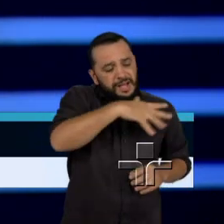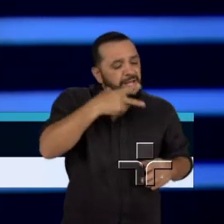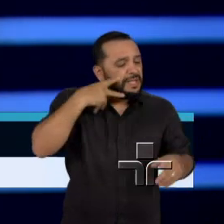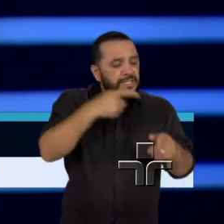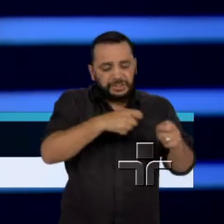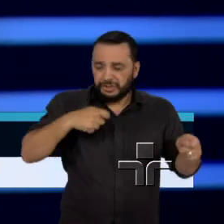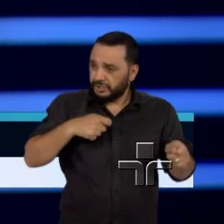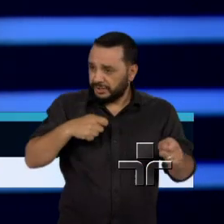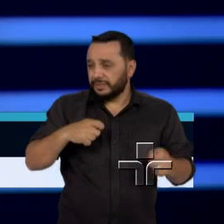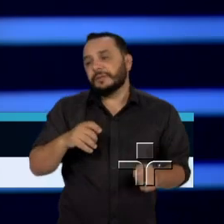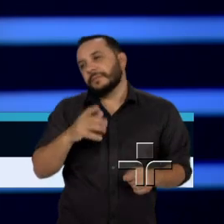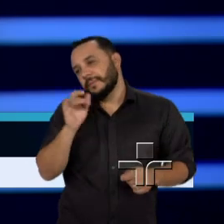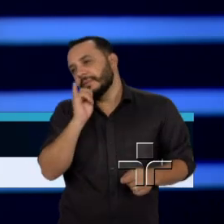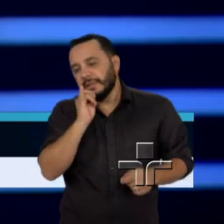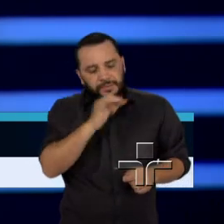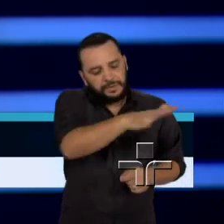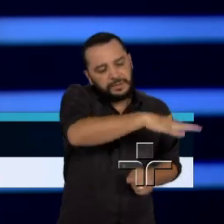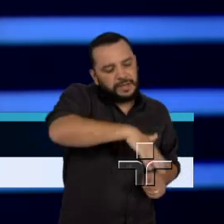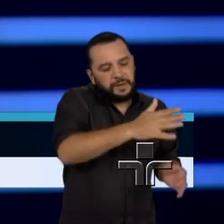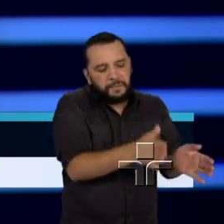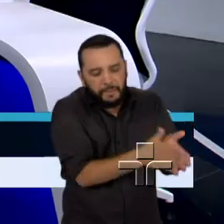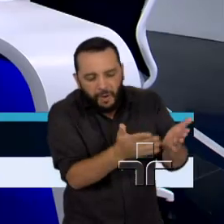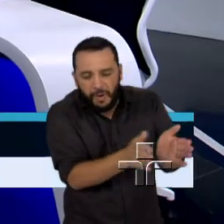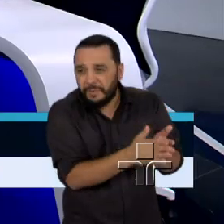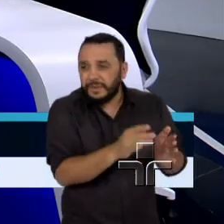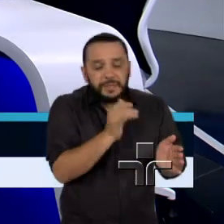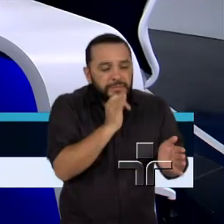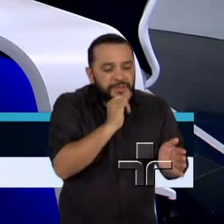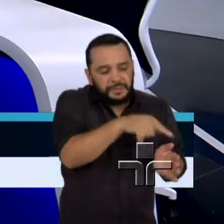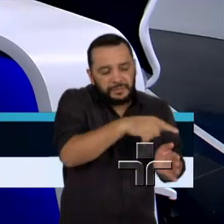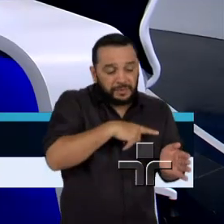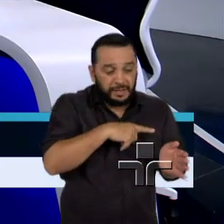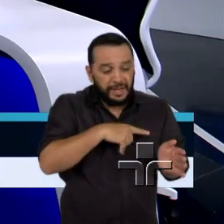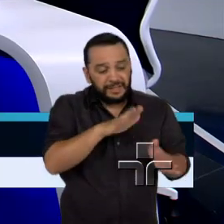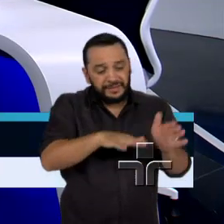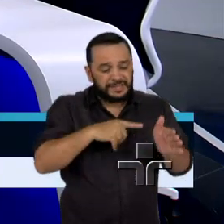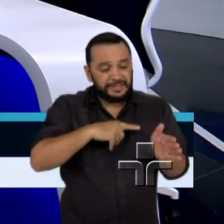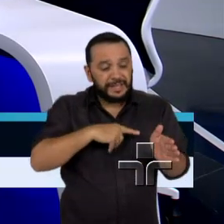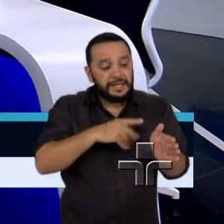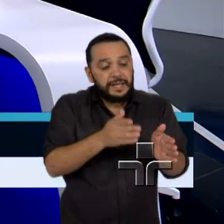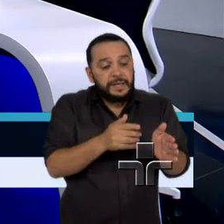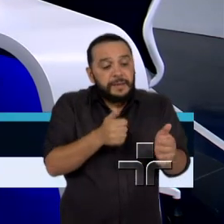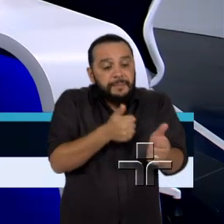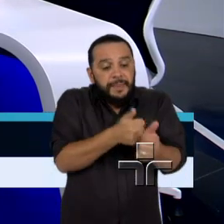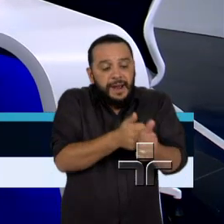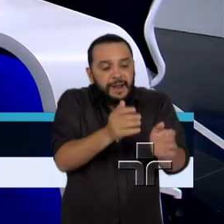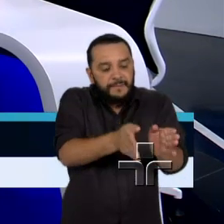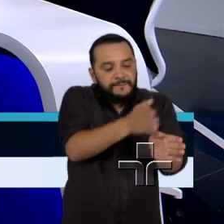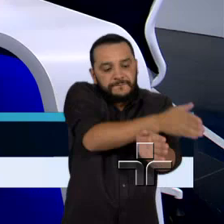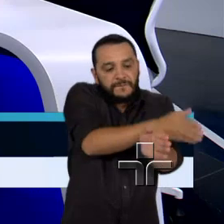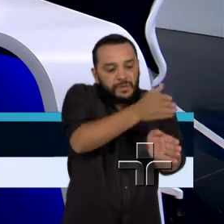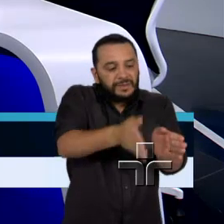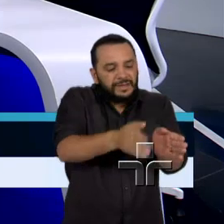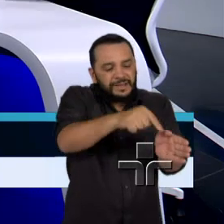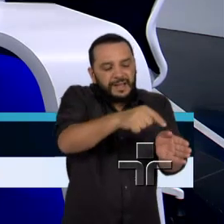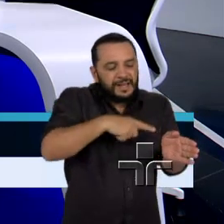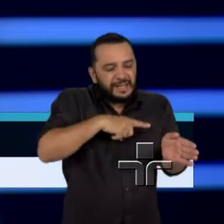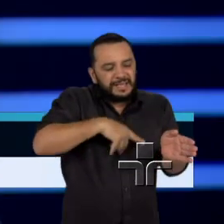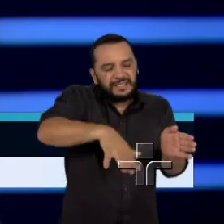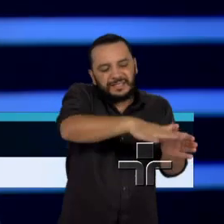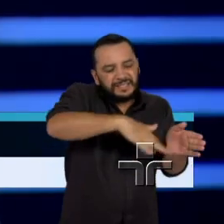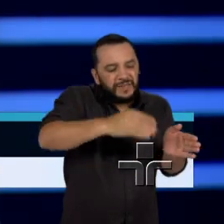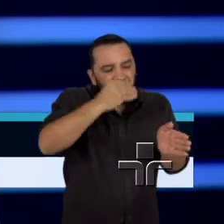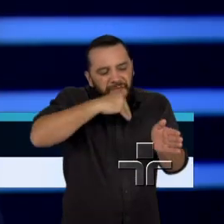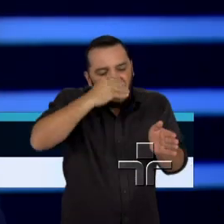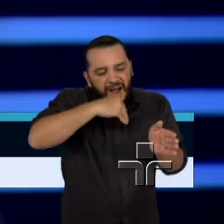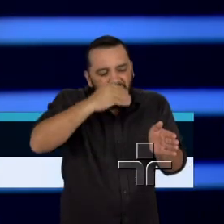questão de vulnerabilidade. Se essas terras estão muito próximas da fronteira e poderia significar algum tipo de vulnerabilidade, eu acho que é legítimo